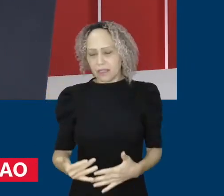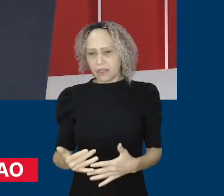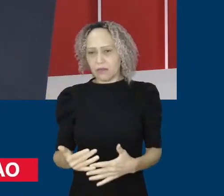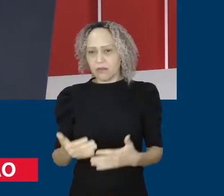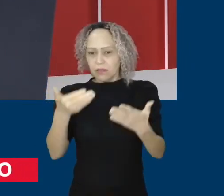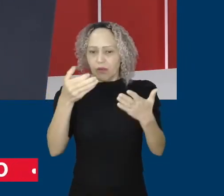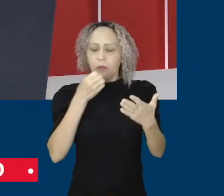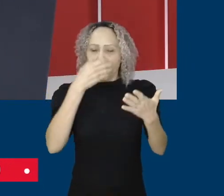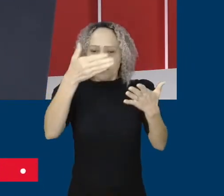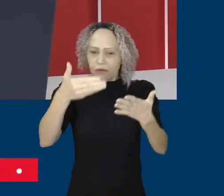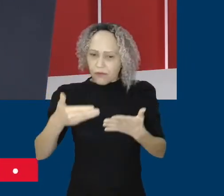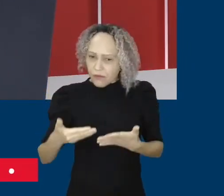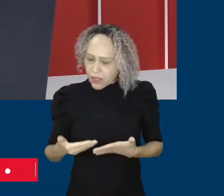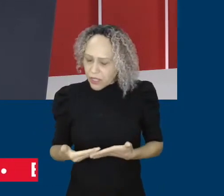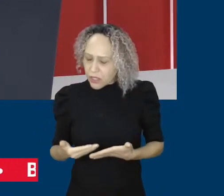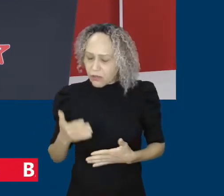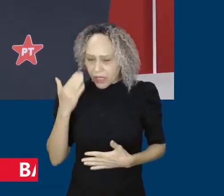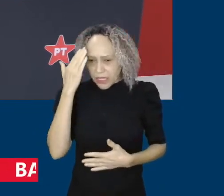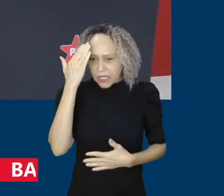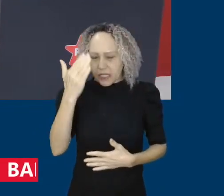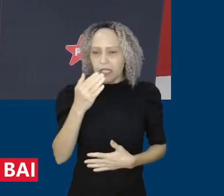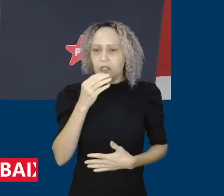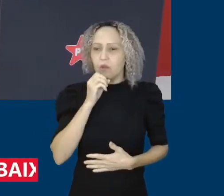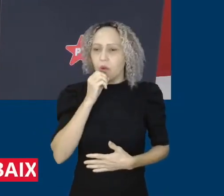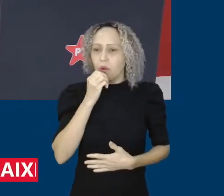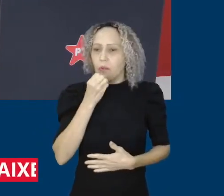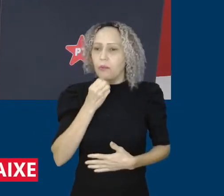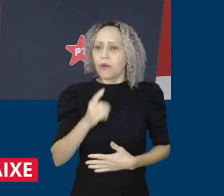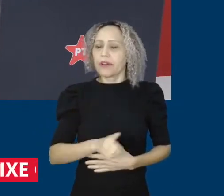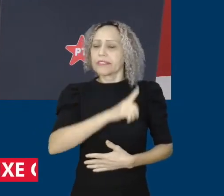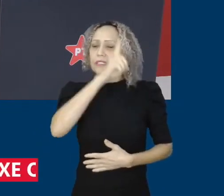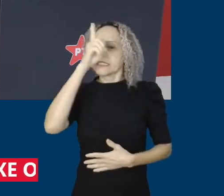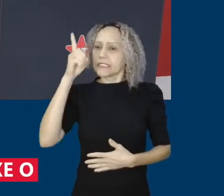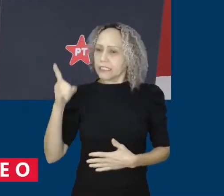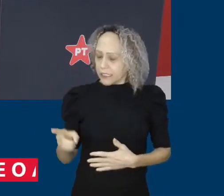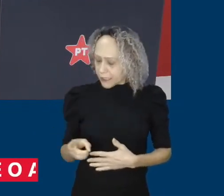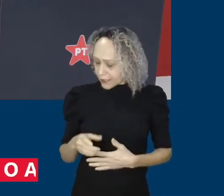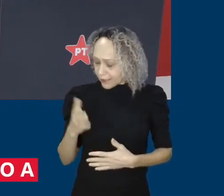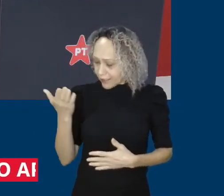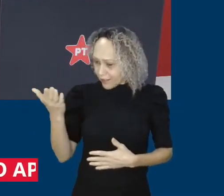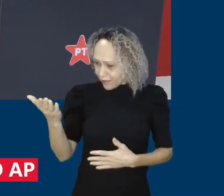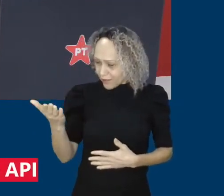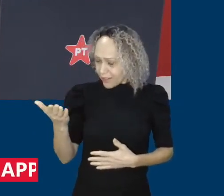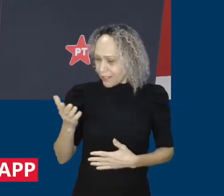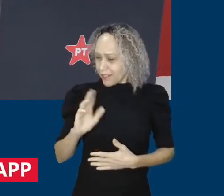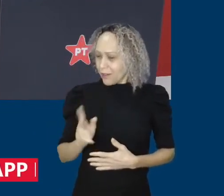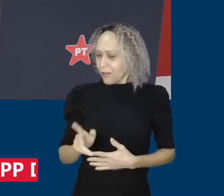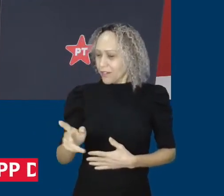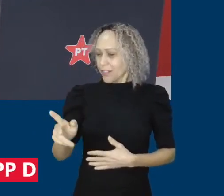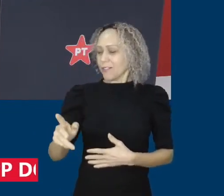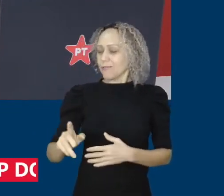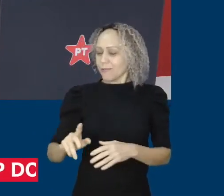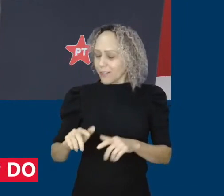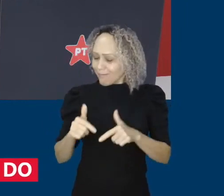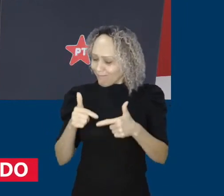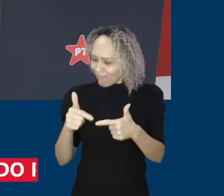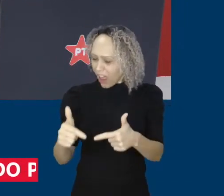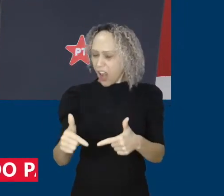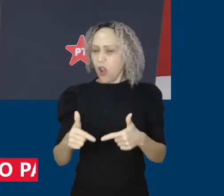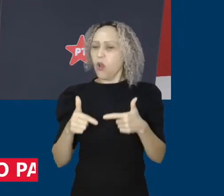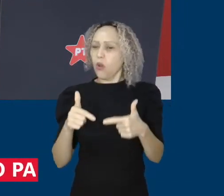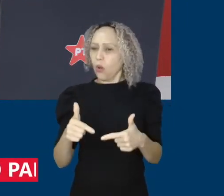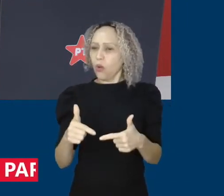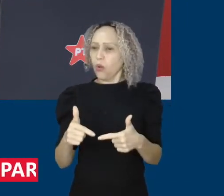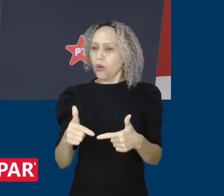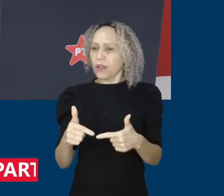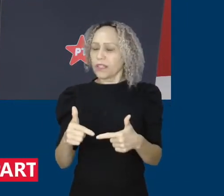Bom dia. Bom dia, eu que agradeço aí, continue nessa trincheira aí de disputa política sobre o rumo do